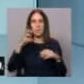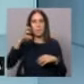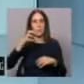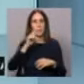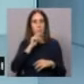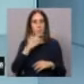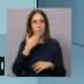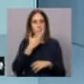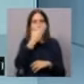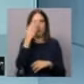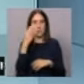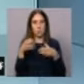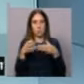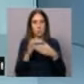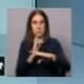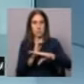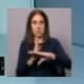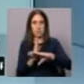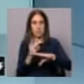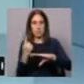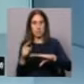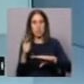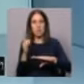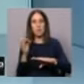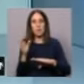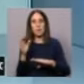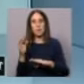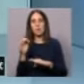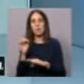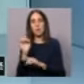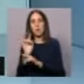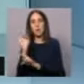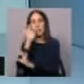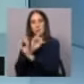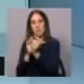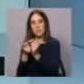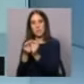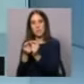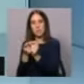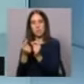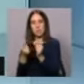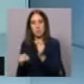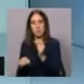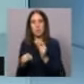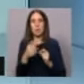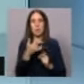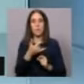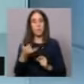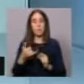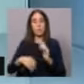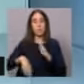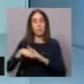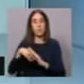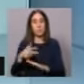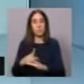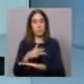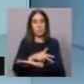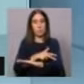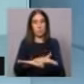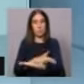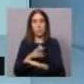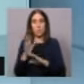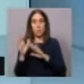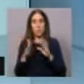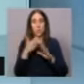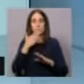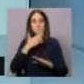durante a manhã no grupo central e oriental. A temperatura máxima prevista para Ponta Delgada é de 22 graus. O vento será moderado a forte de